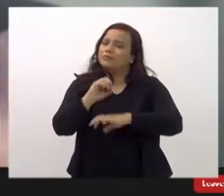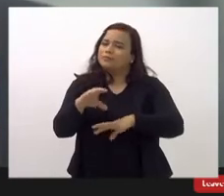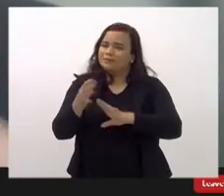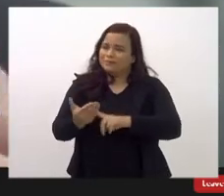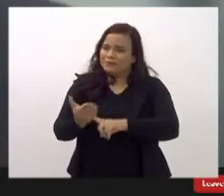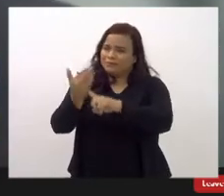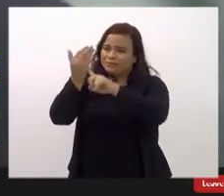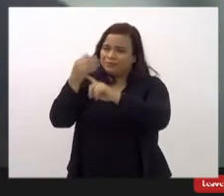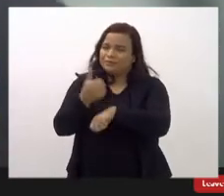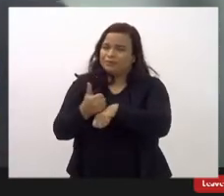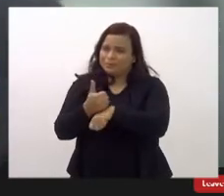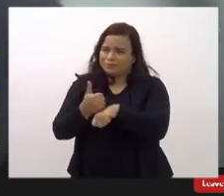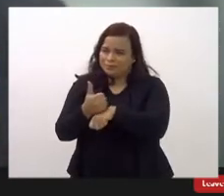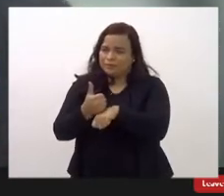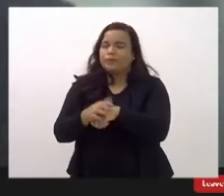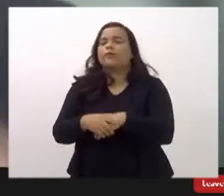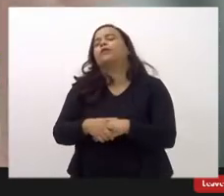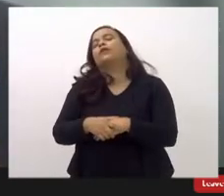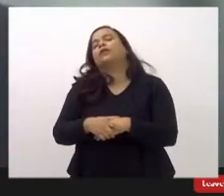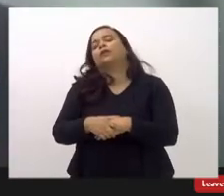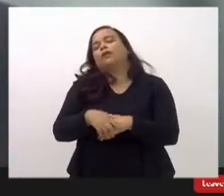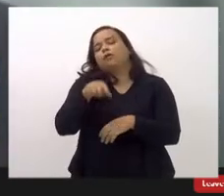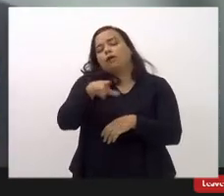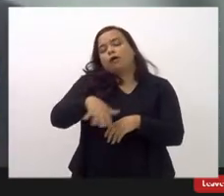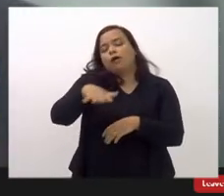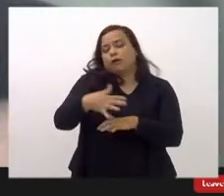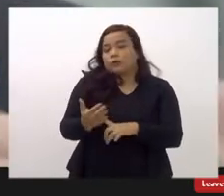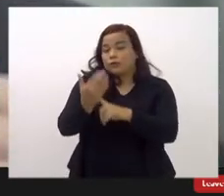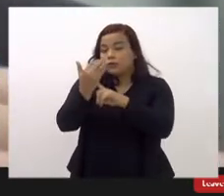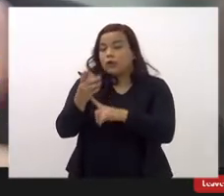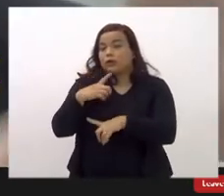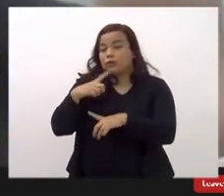a educação tecnológica abrange todas as fases do ensino,